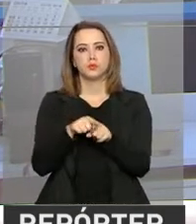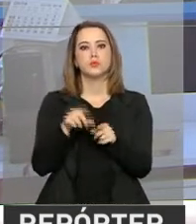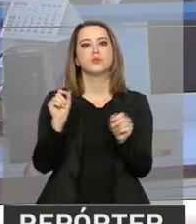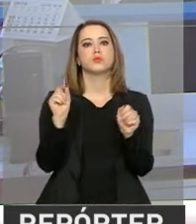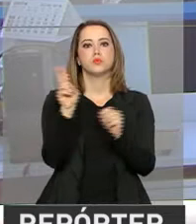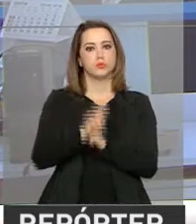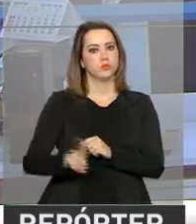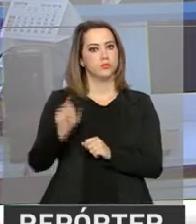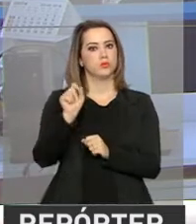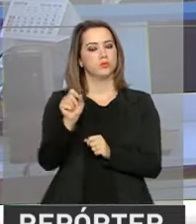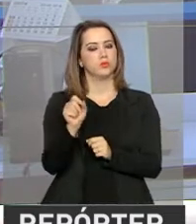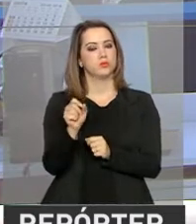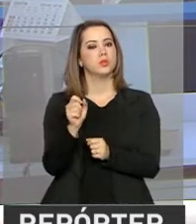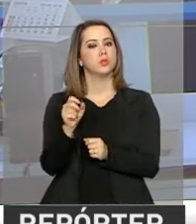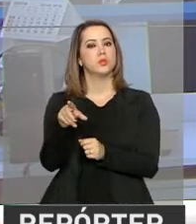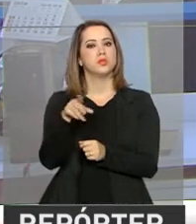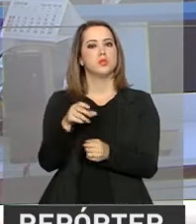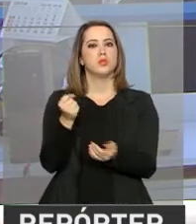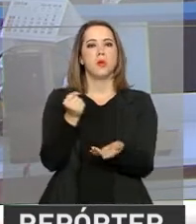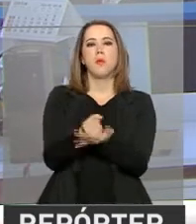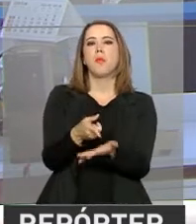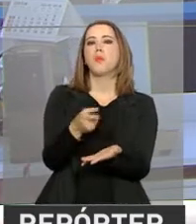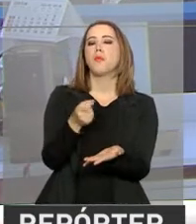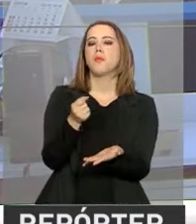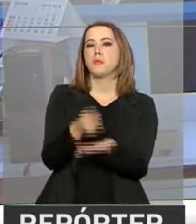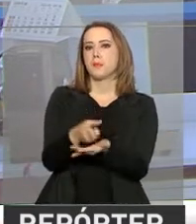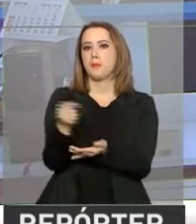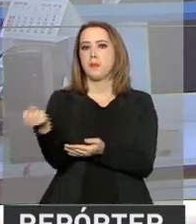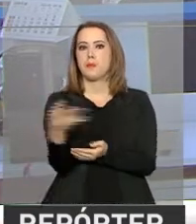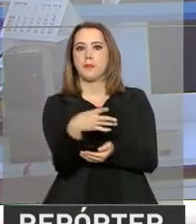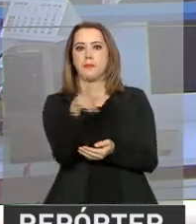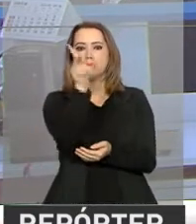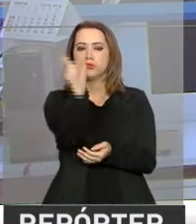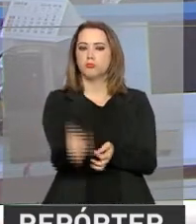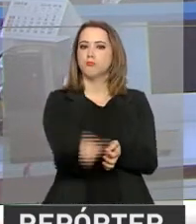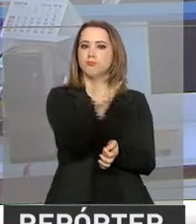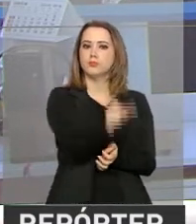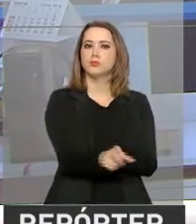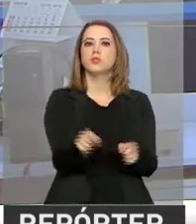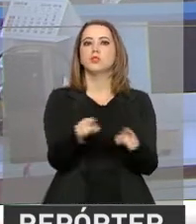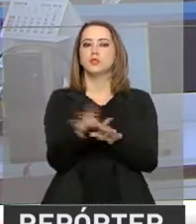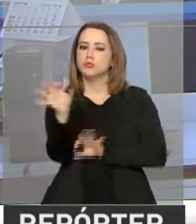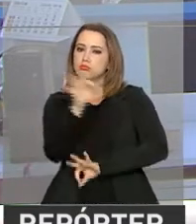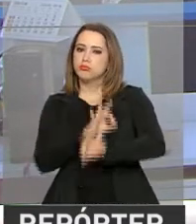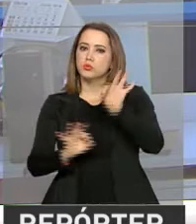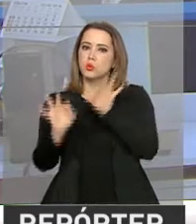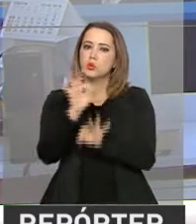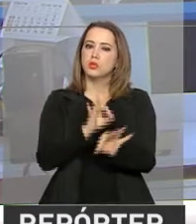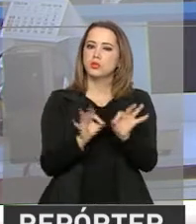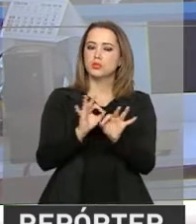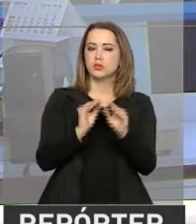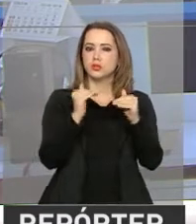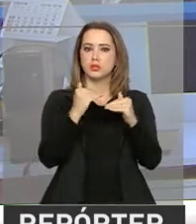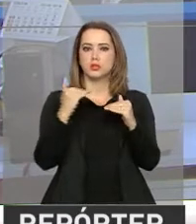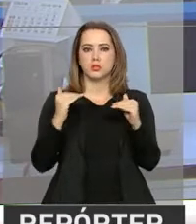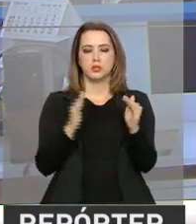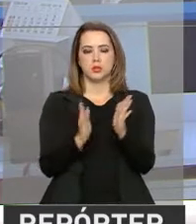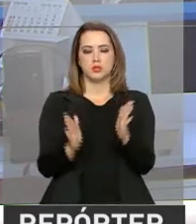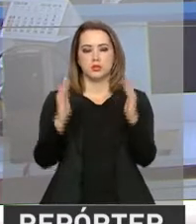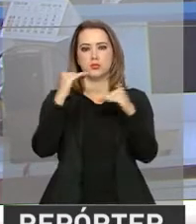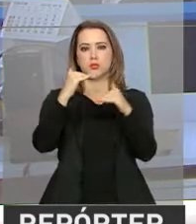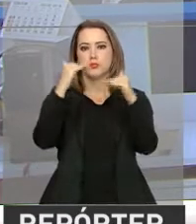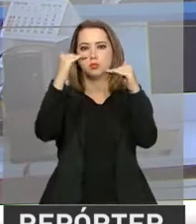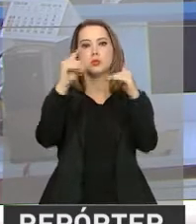usados na contratação de novos profissionais e organização dos estoques de medicamentos. O programa